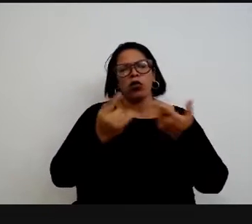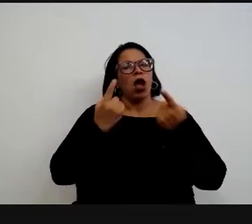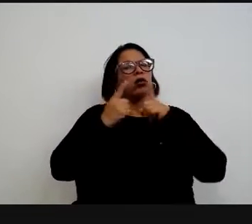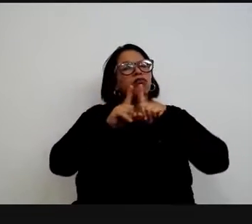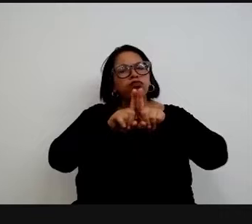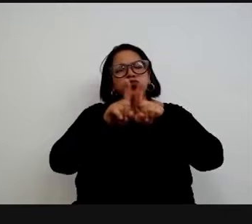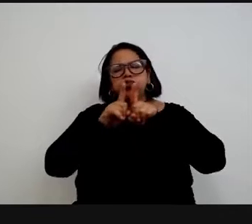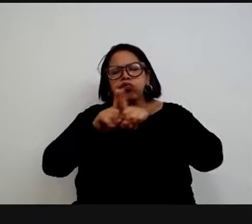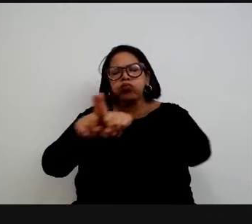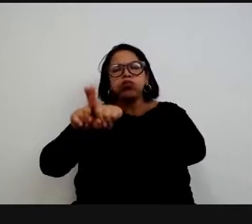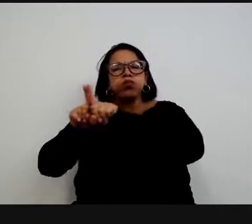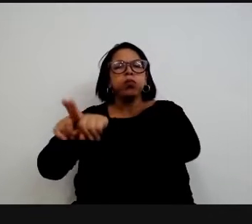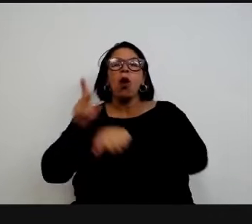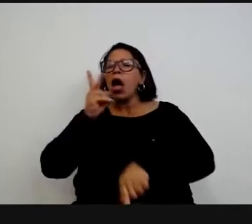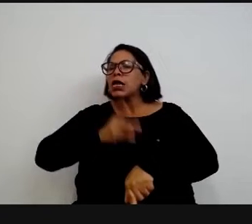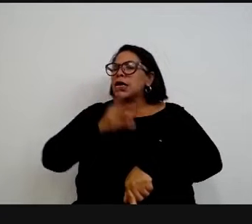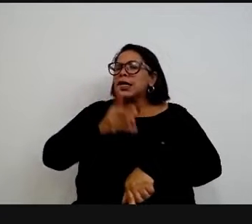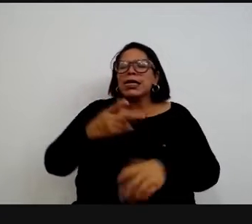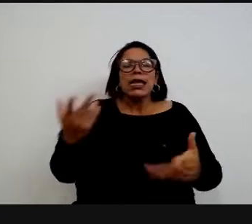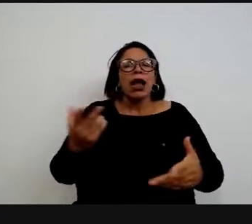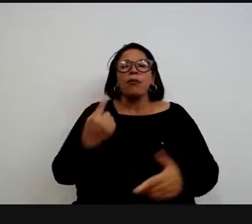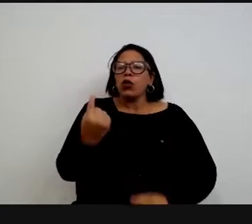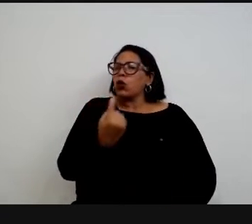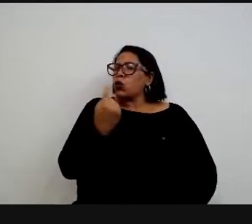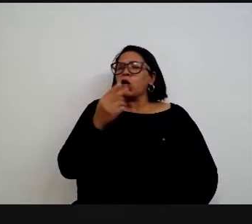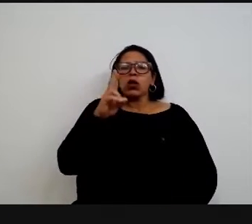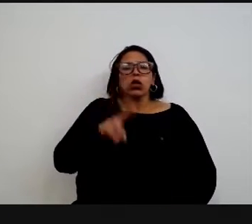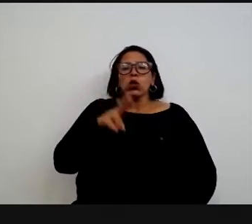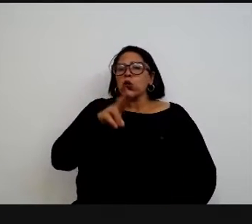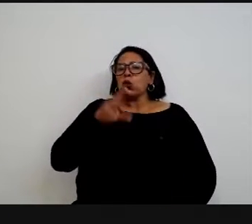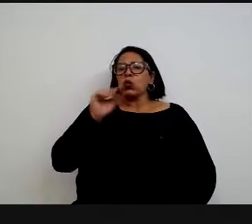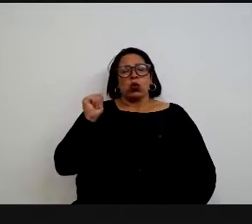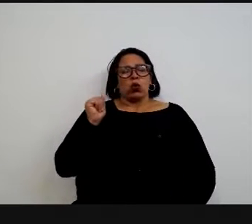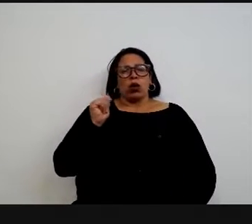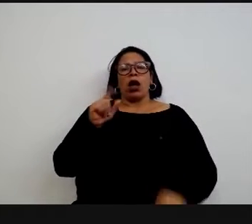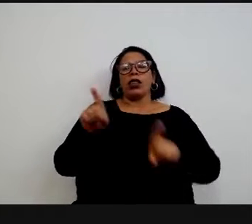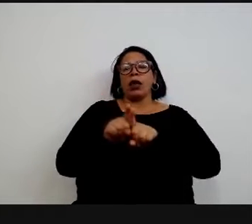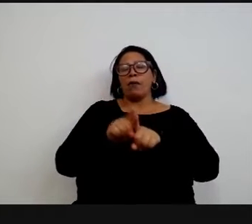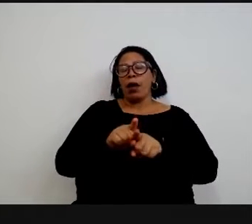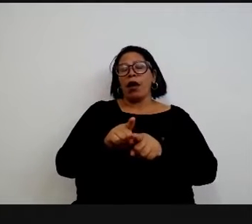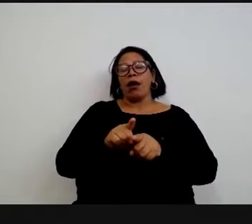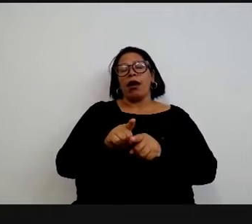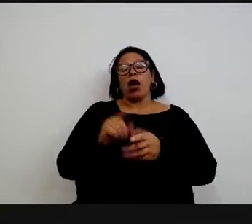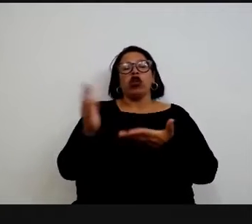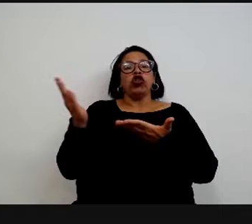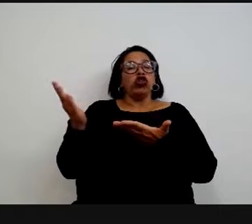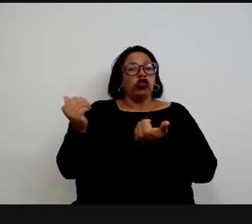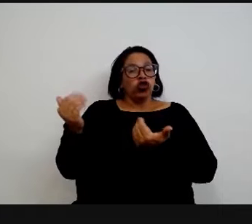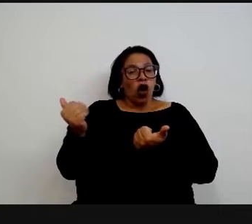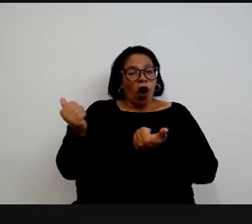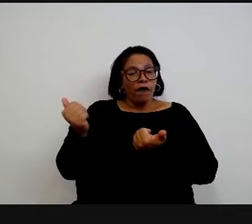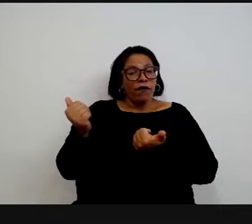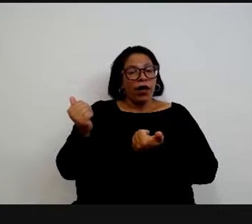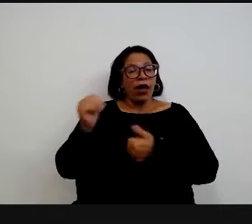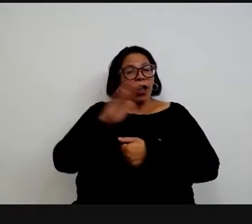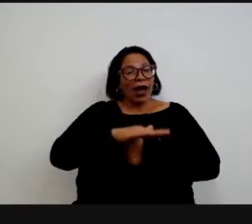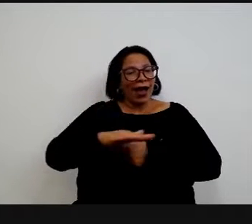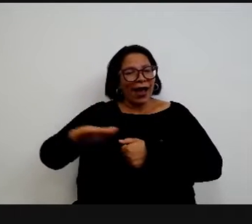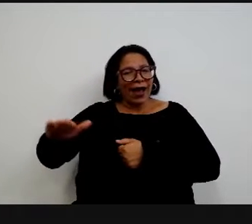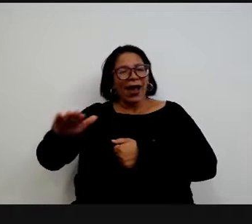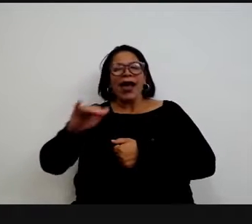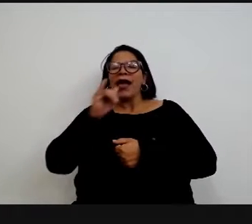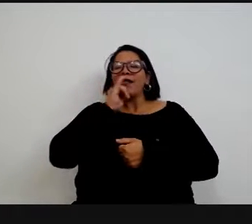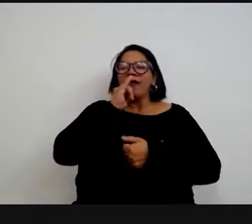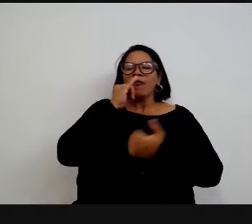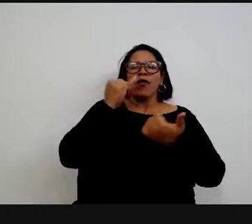ou com outros setores da casa. A gente desenvolve o Parlamento Jovem com 110 câmaras, 112 câmaras